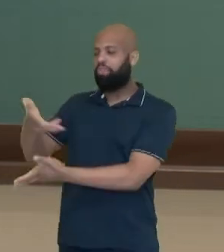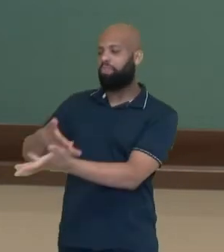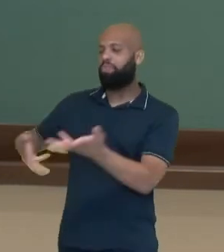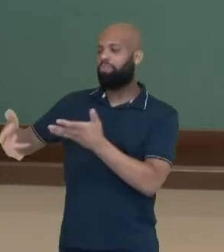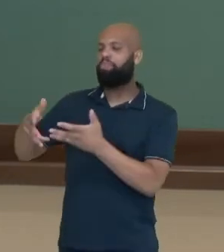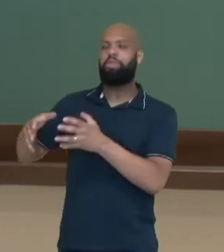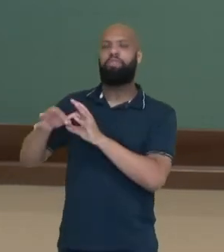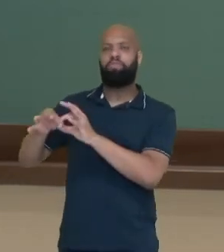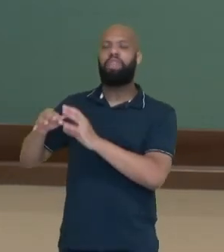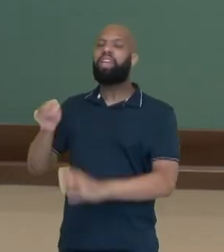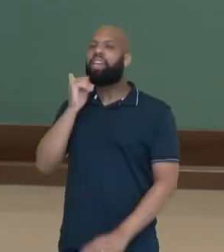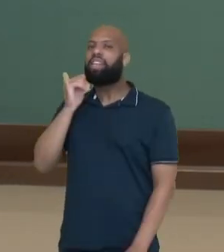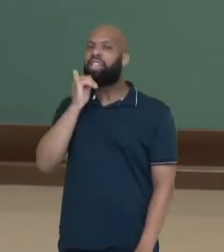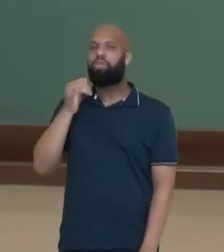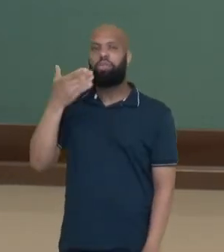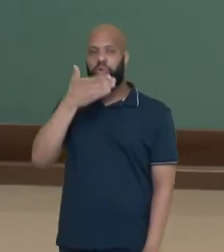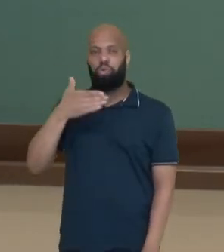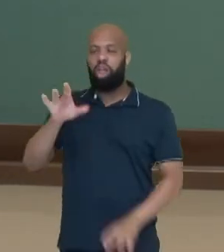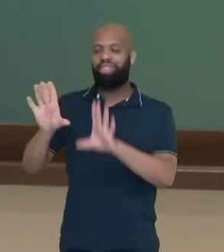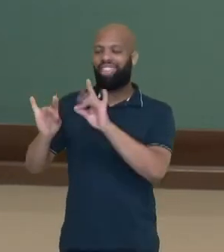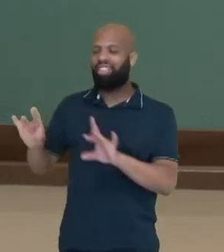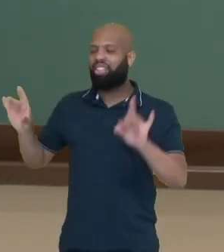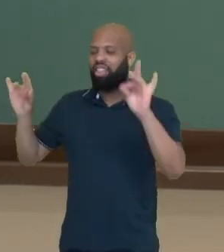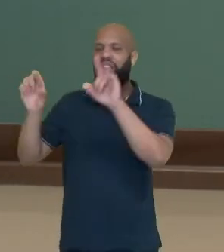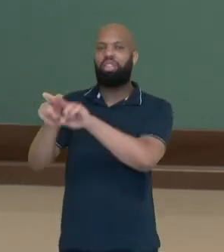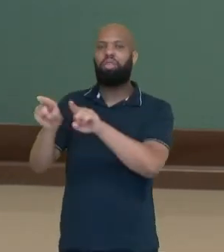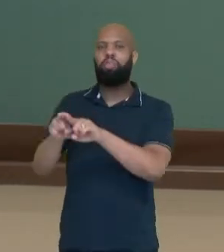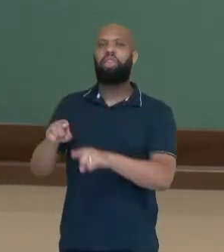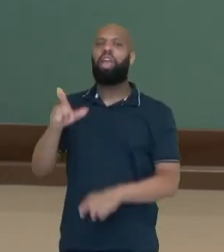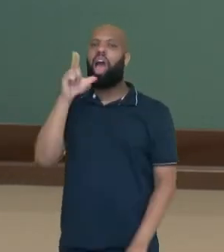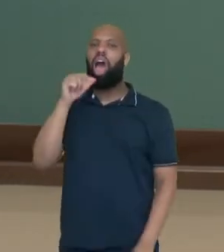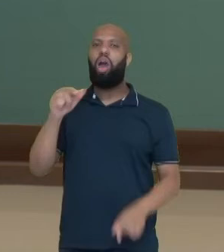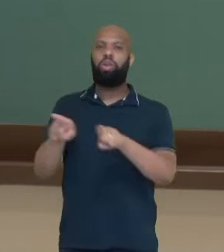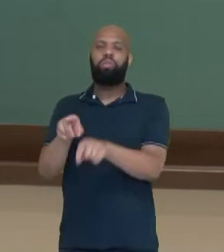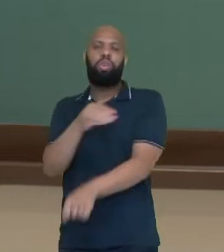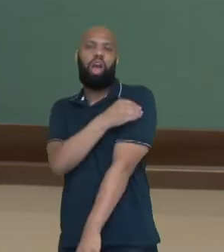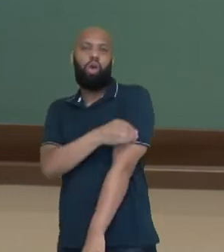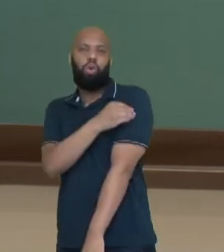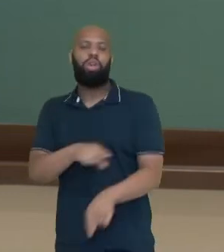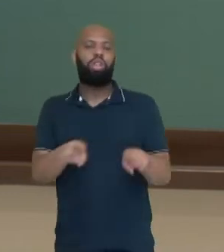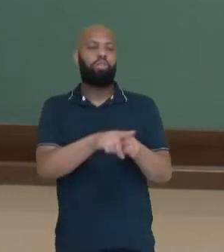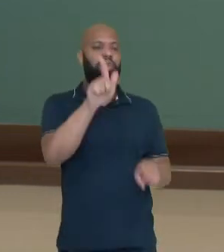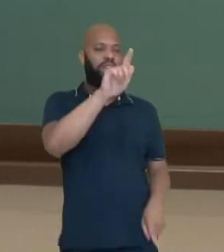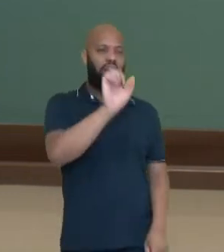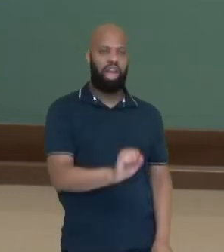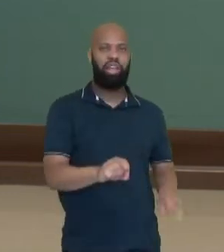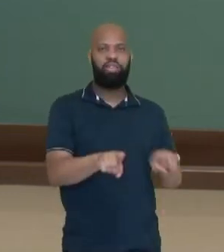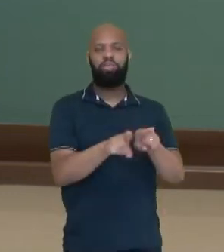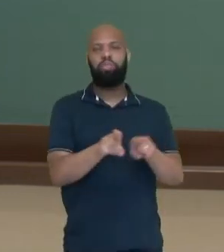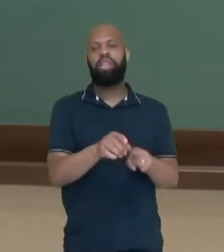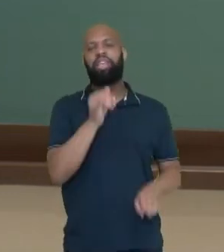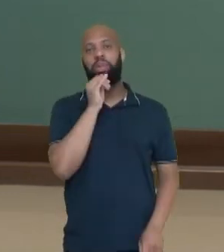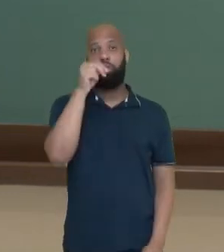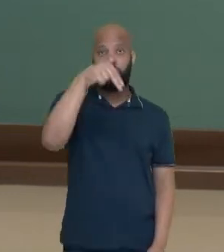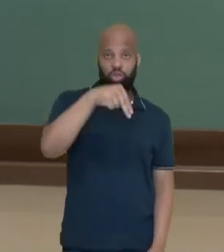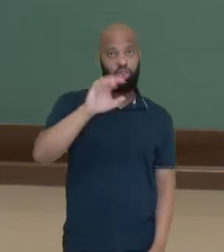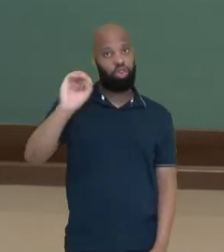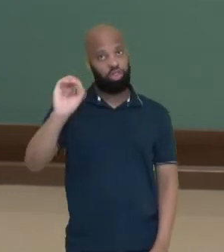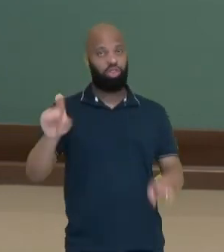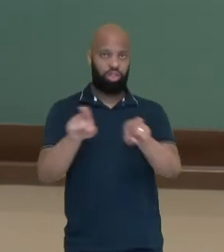como o açúcar, líquidos como a água ou álcool e gasoso como o gás oxigênio, gás nitrogênio, por exemplo.